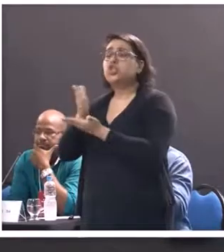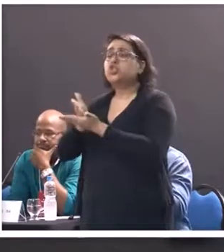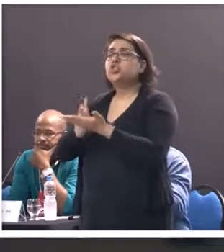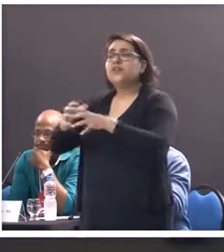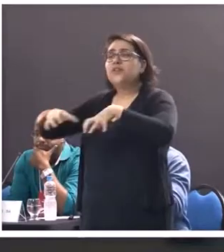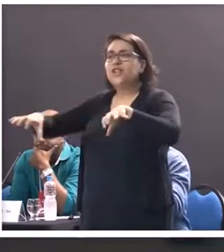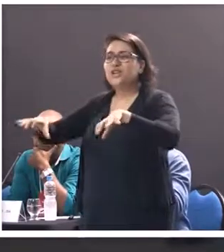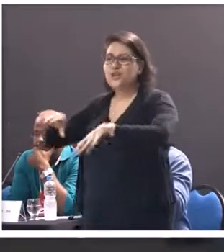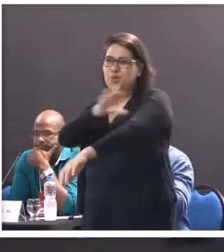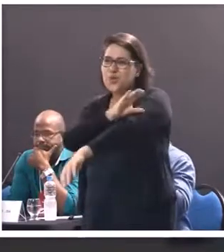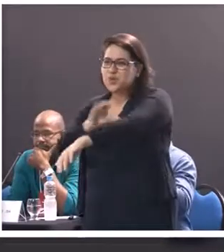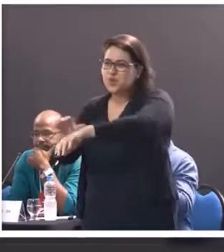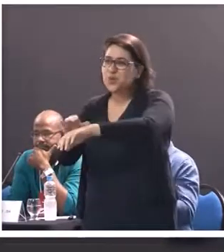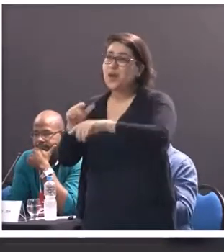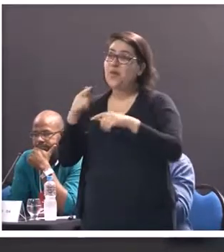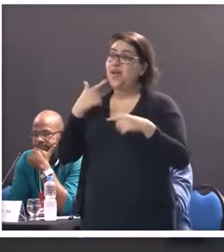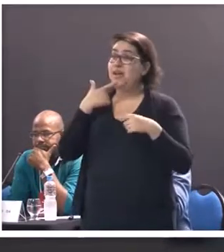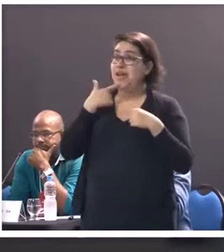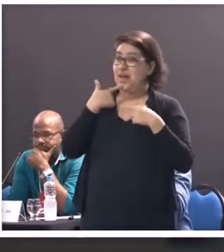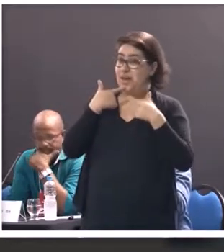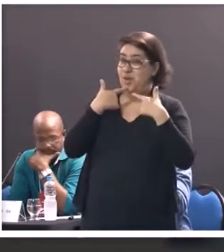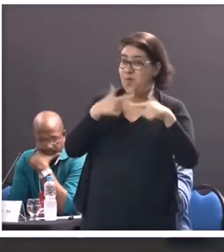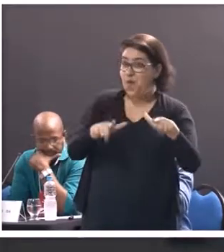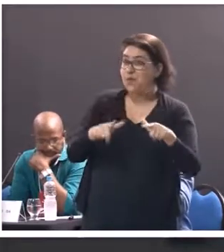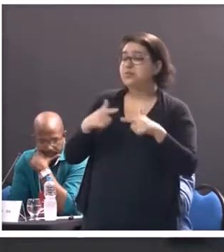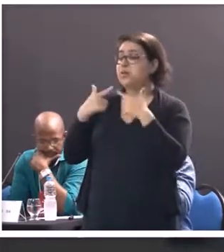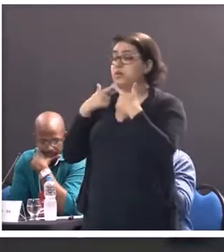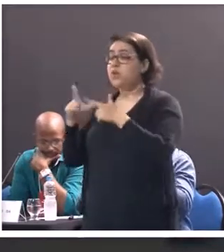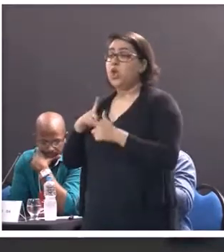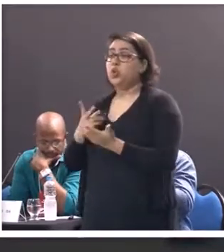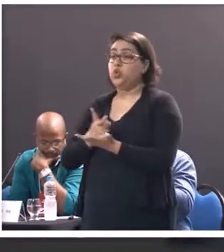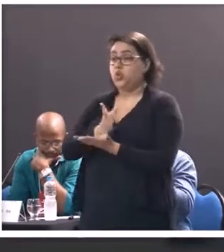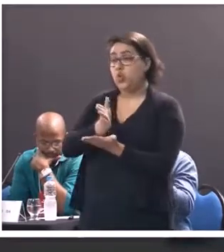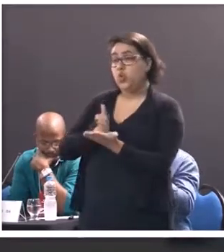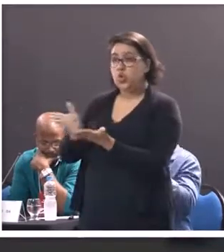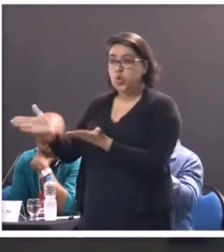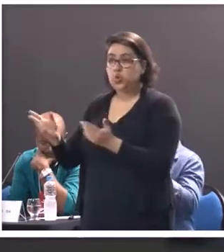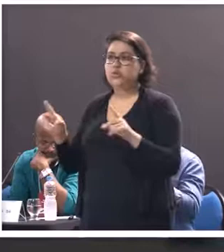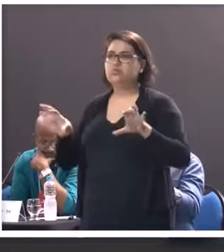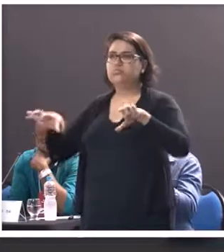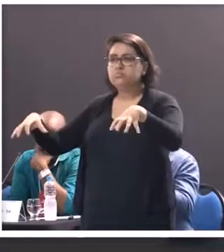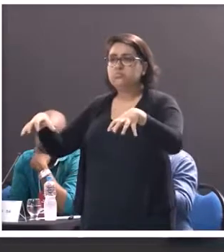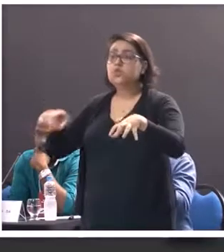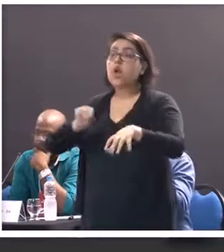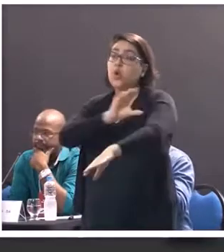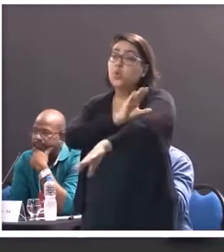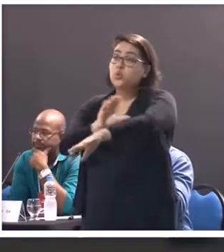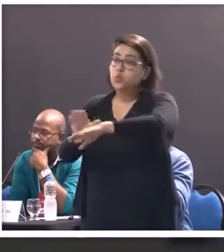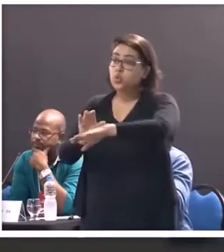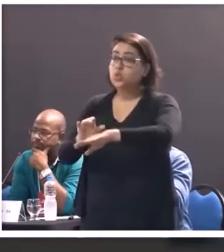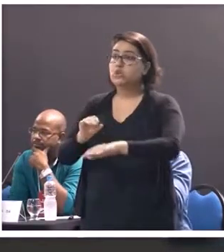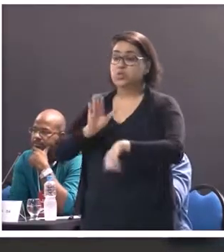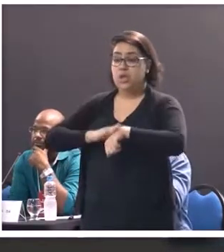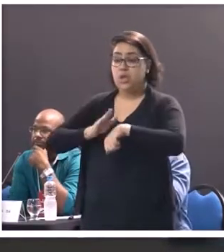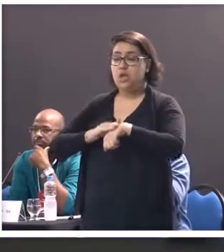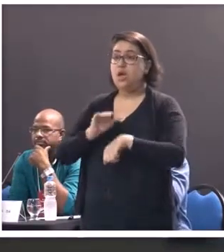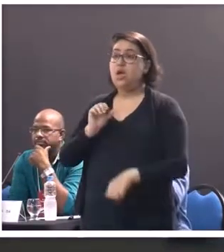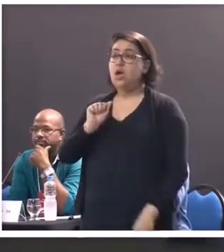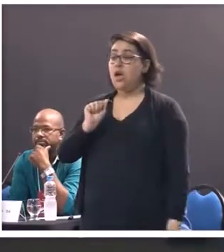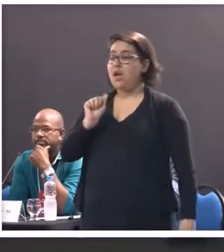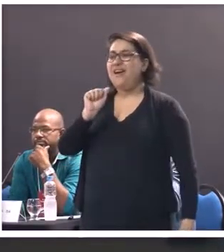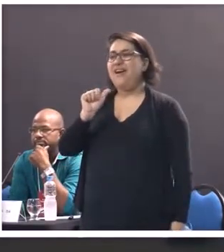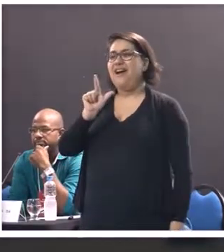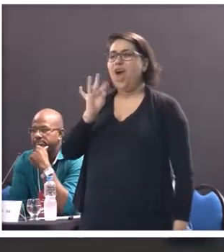a nível de linguagem em dois grupos. Eu vou ter a cultura de alto contexto e de